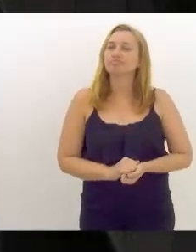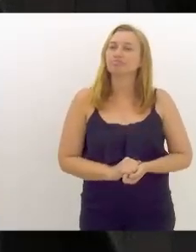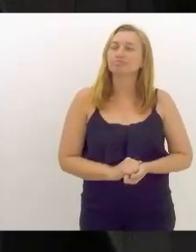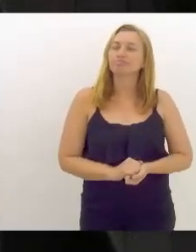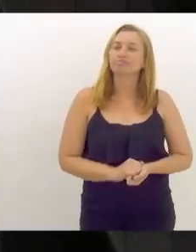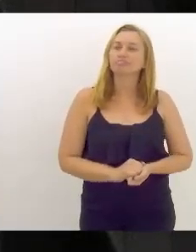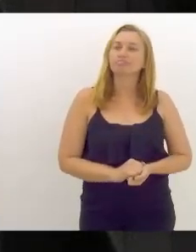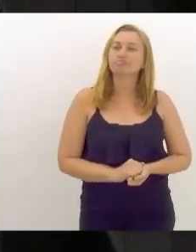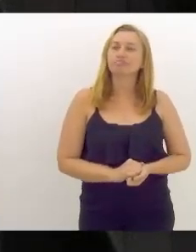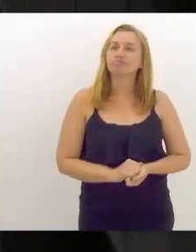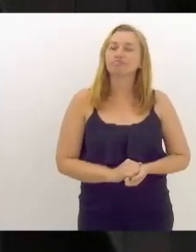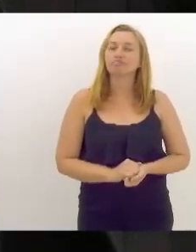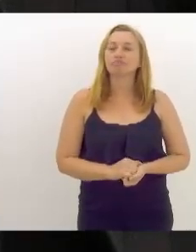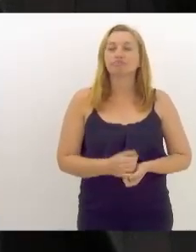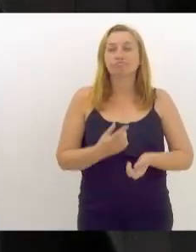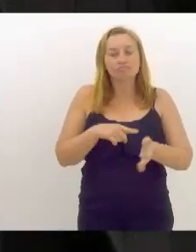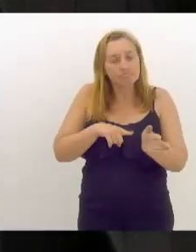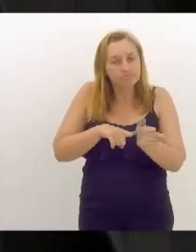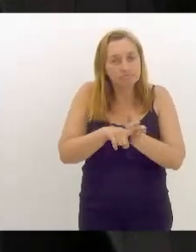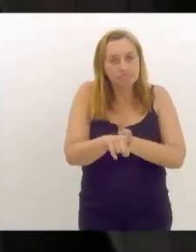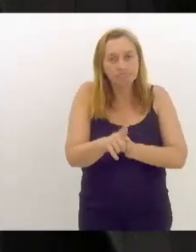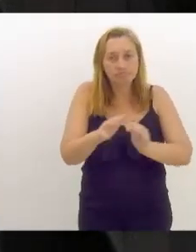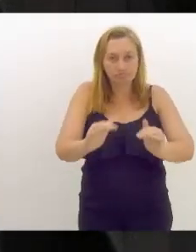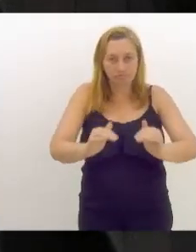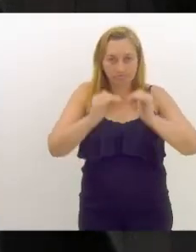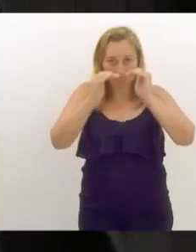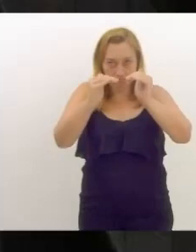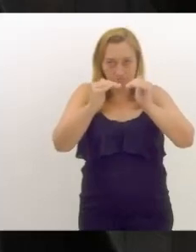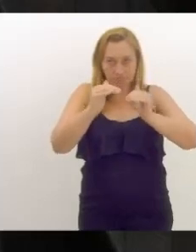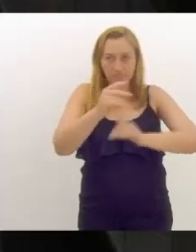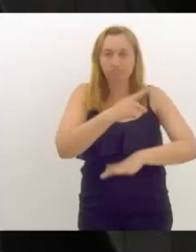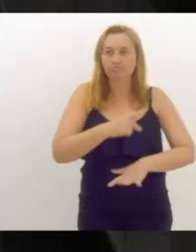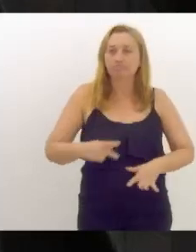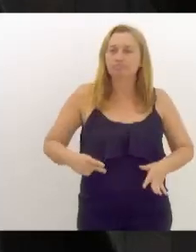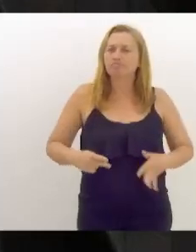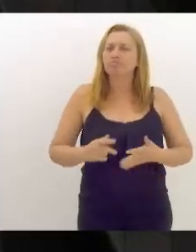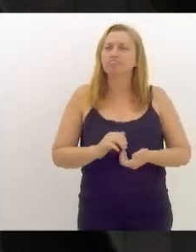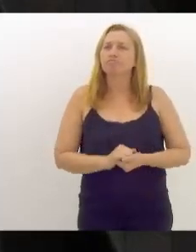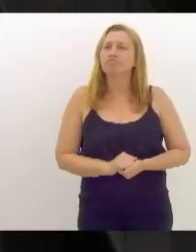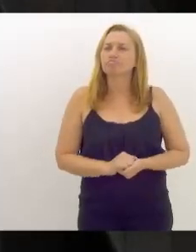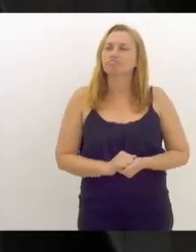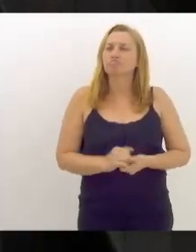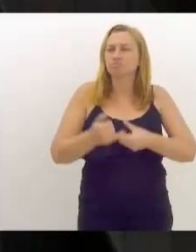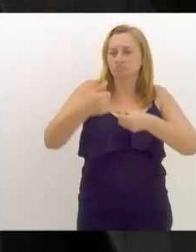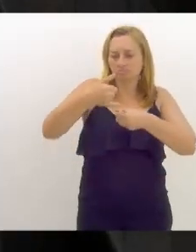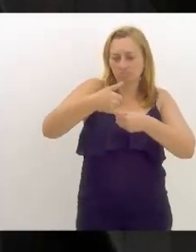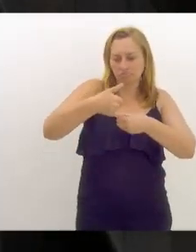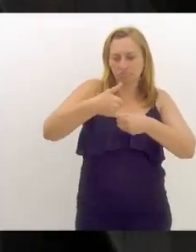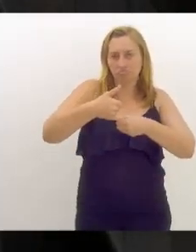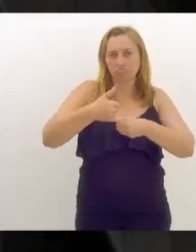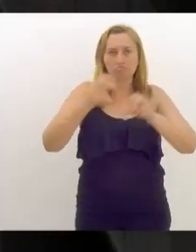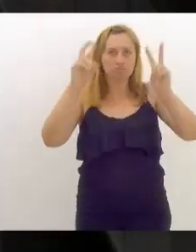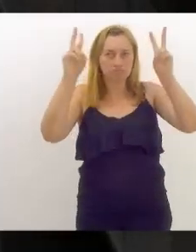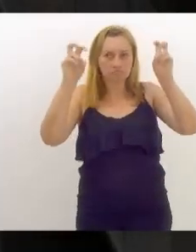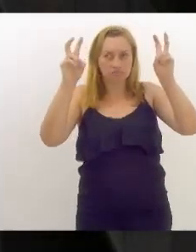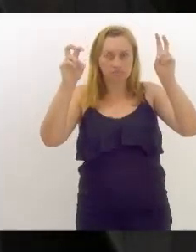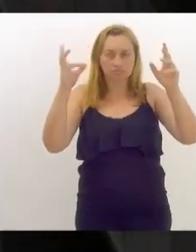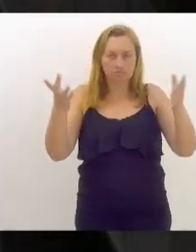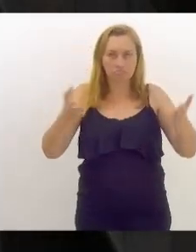Bom, aí eu pergunto a Vossa Excelência, combustível é um termo vago.